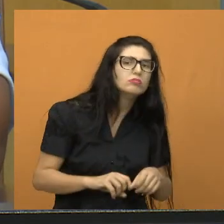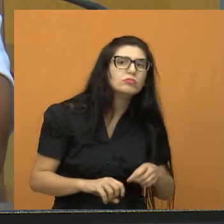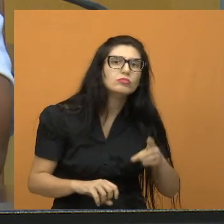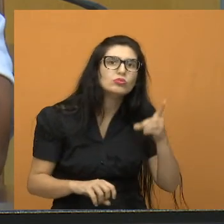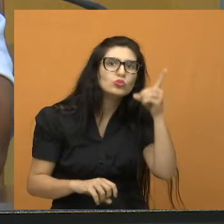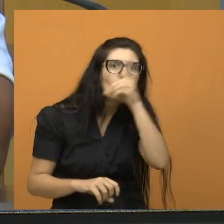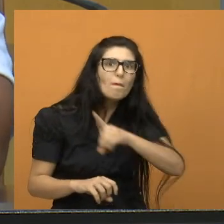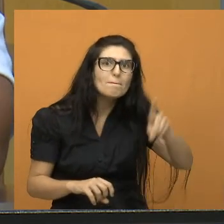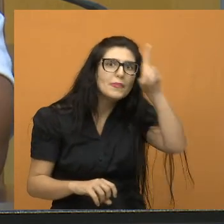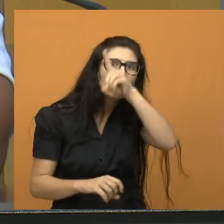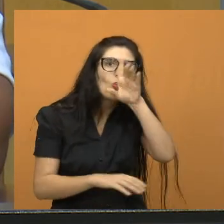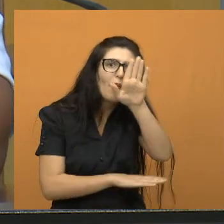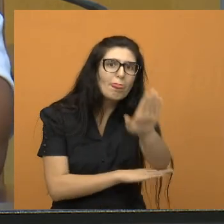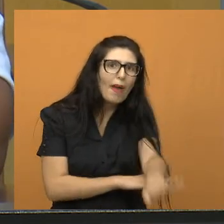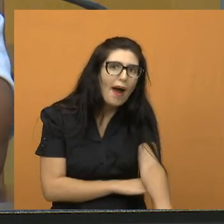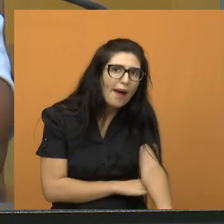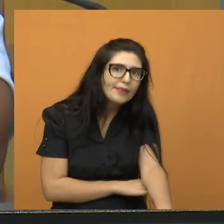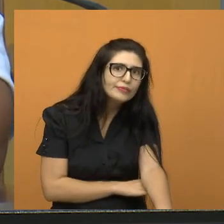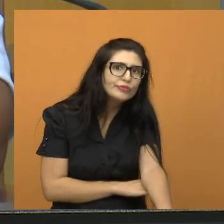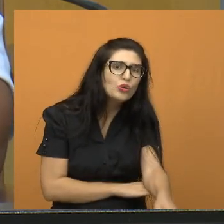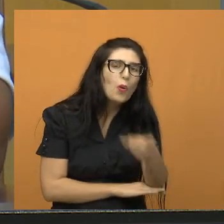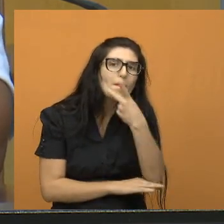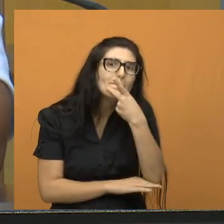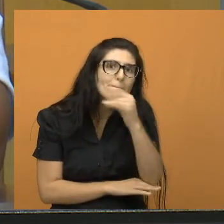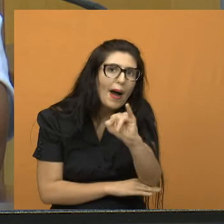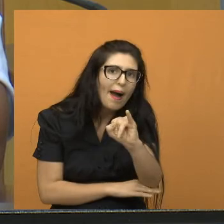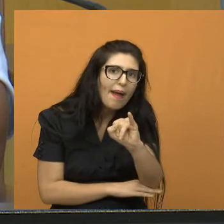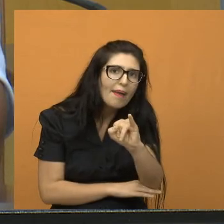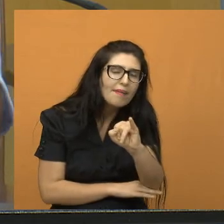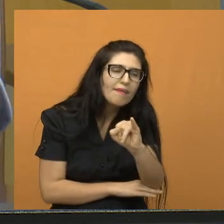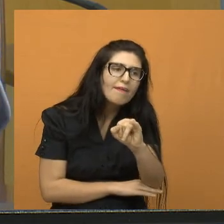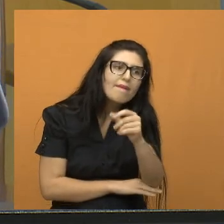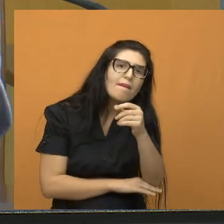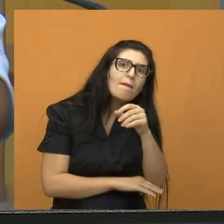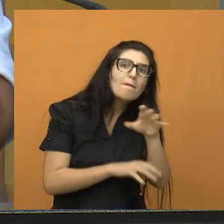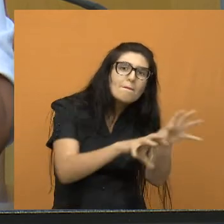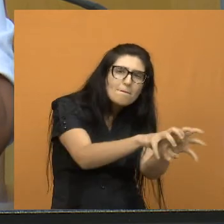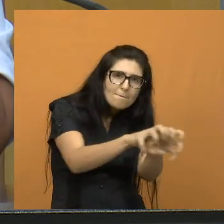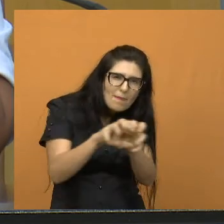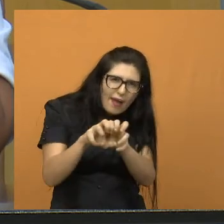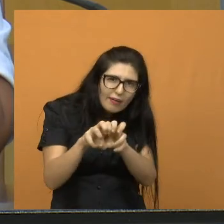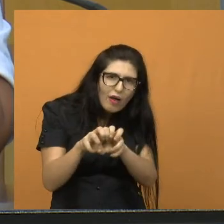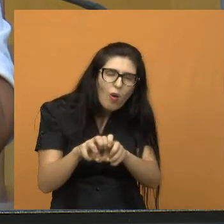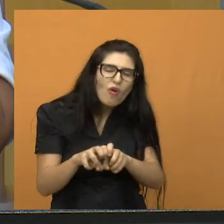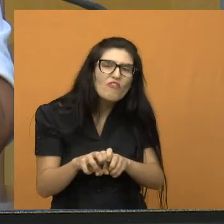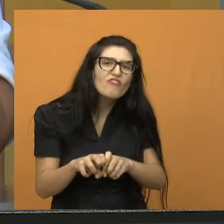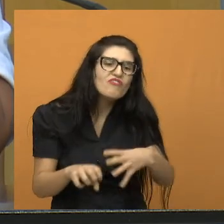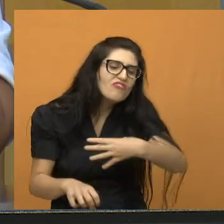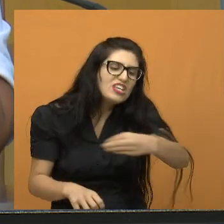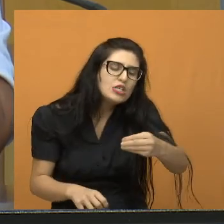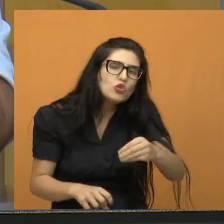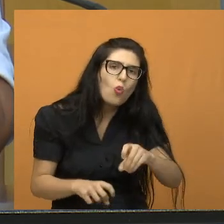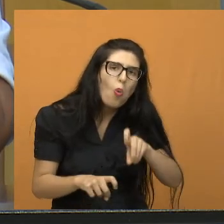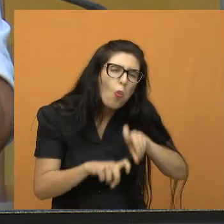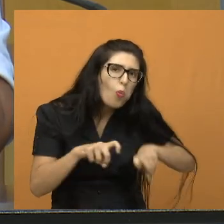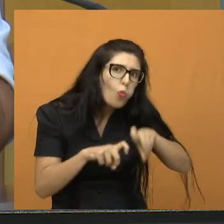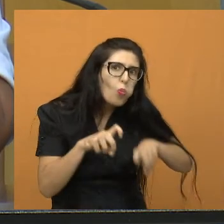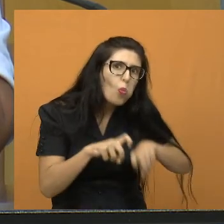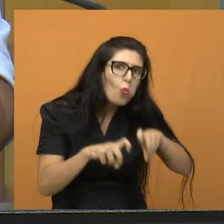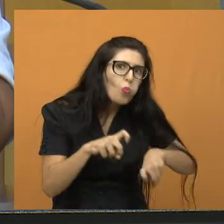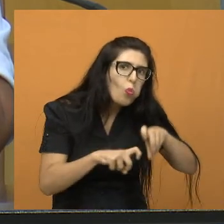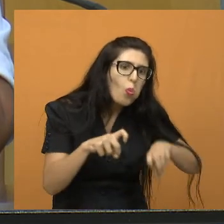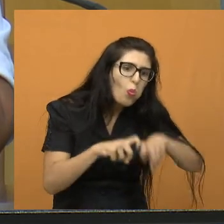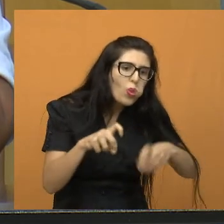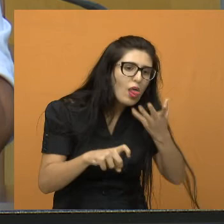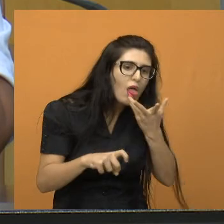abuso. Olha que engraçado. Por que domingo à tarde os pais abusam mais da criança ou da